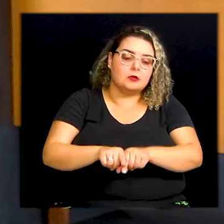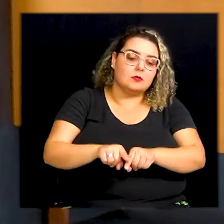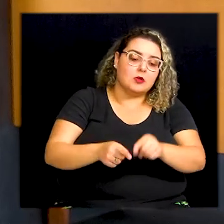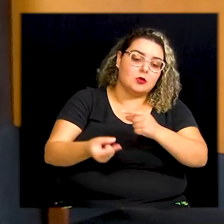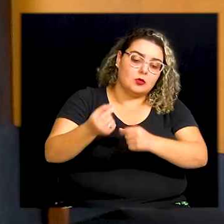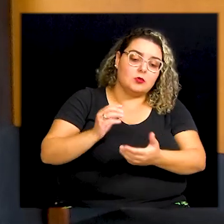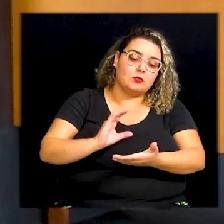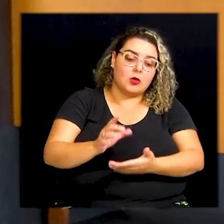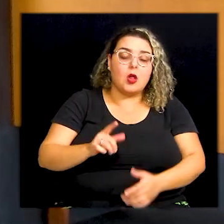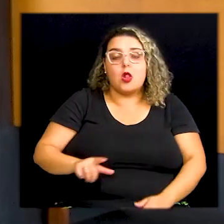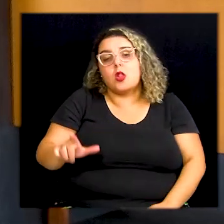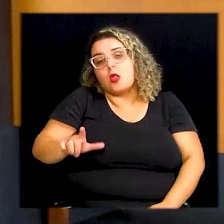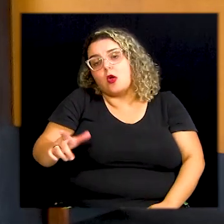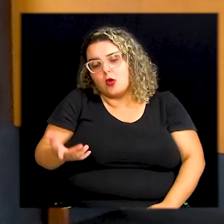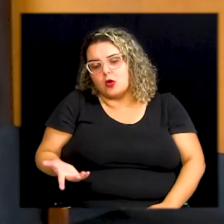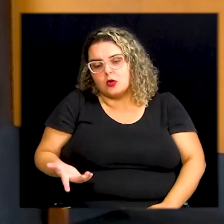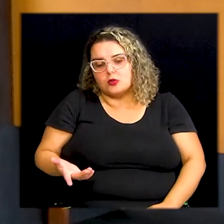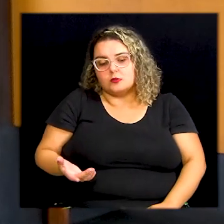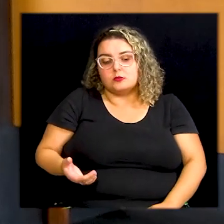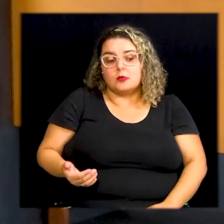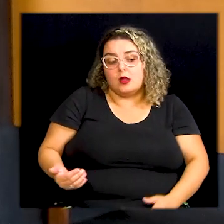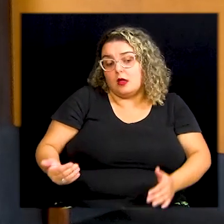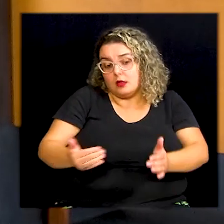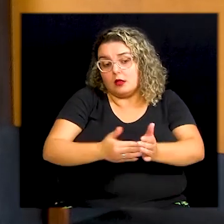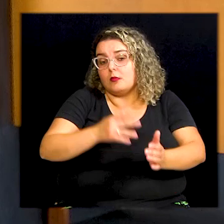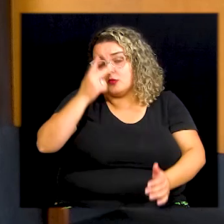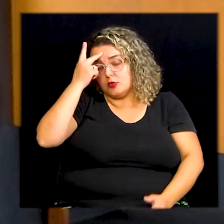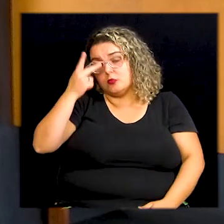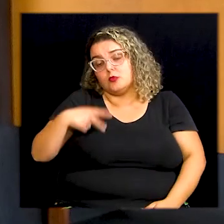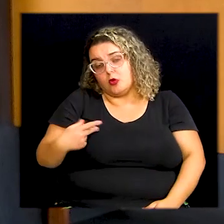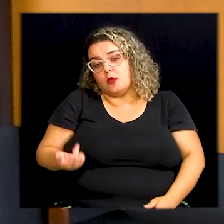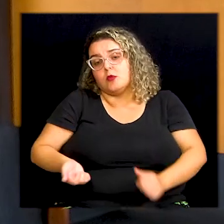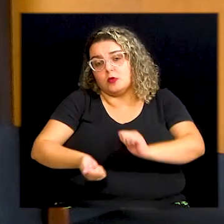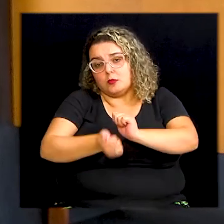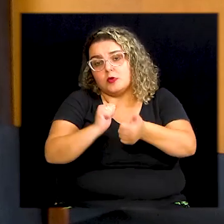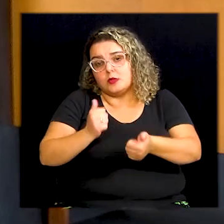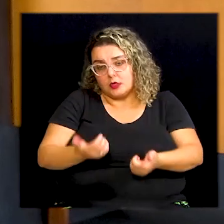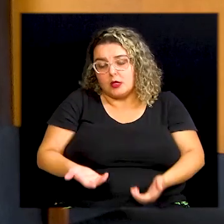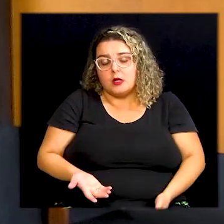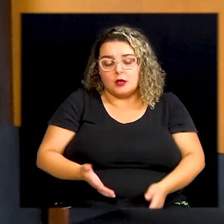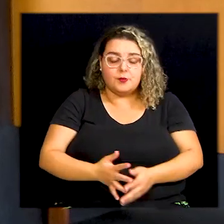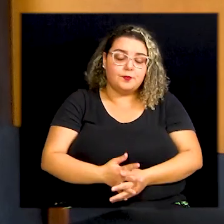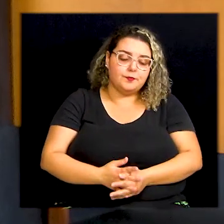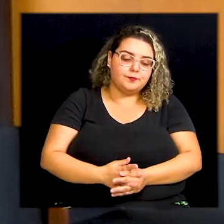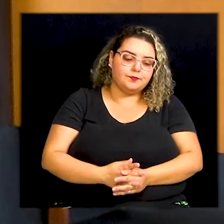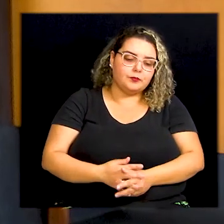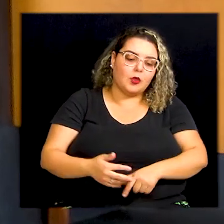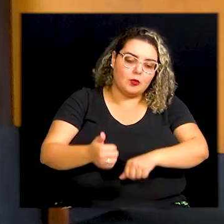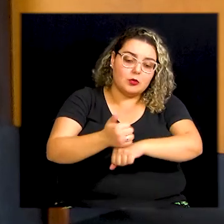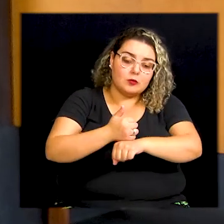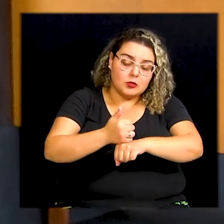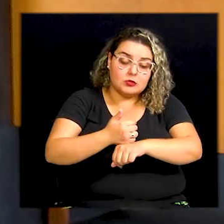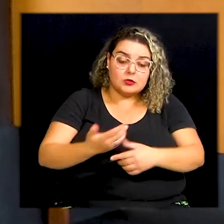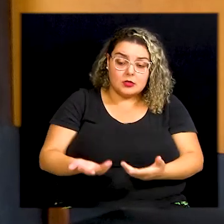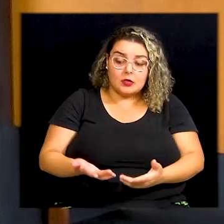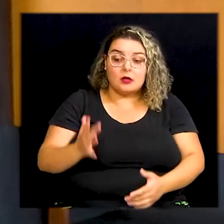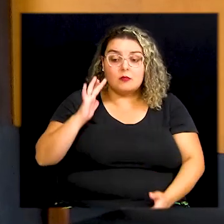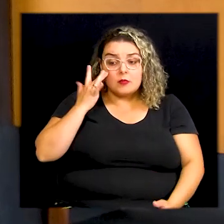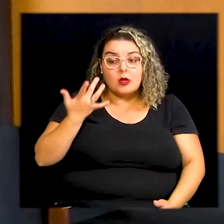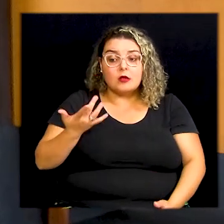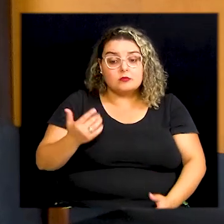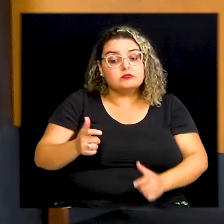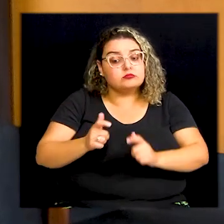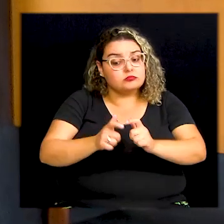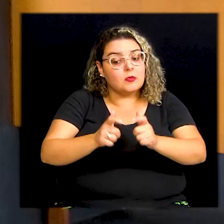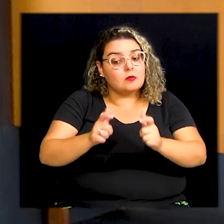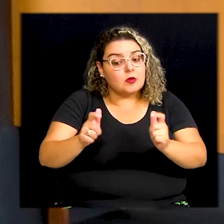também. Então, claro que é bom, até mesmo para os atletas, né? É bom para os atletas. E eu acho que é um